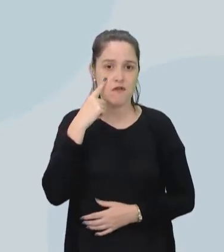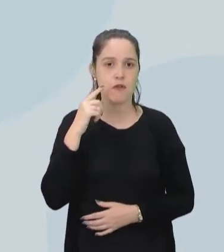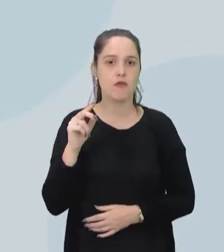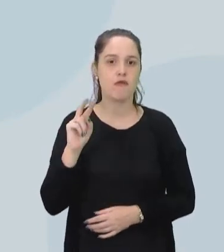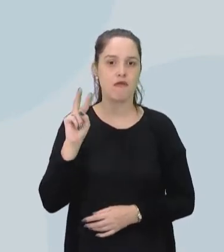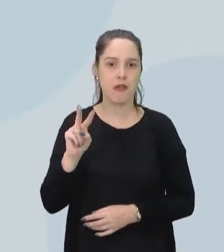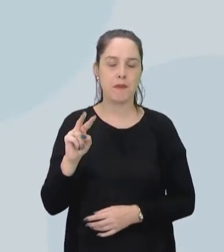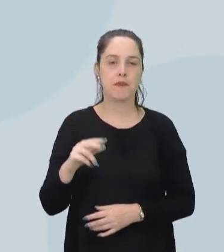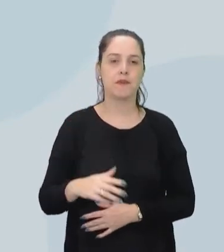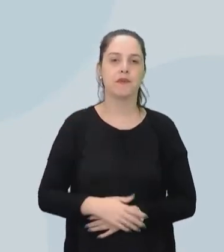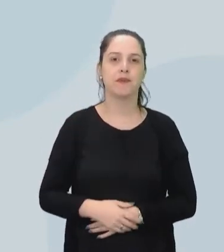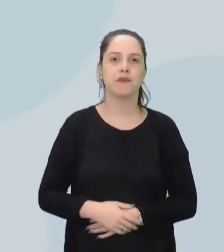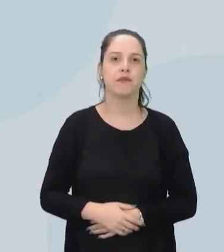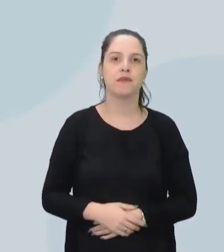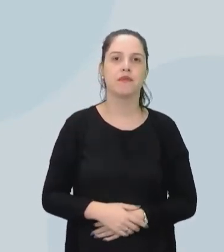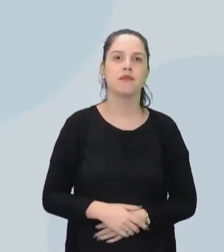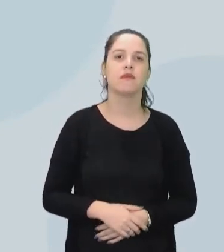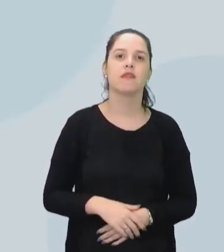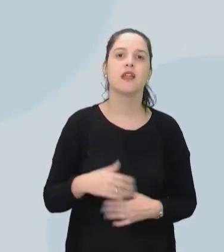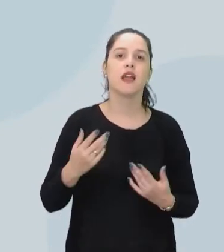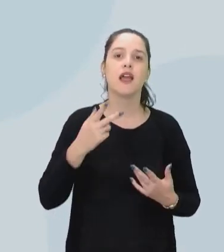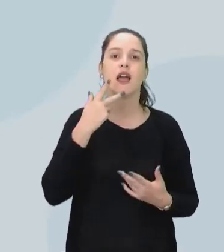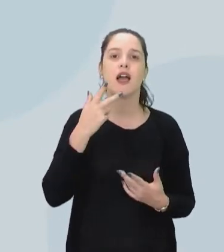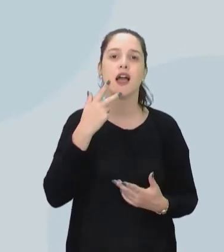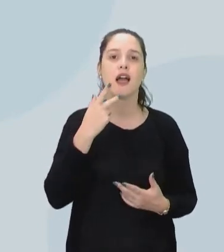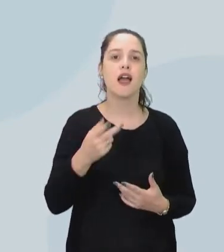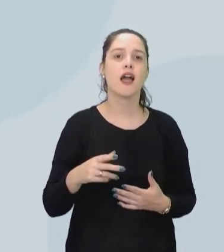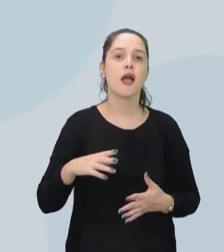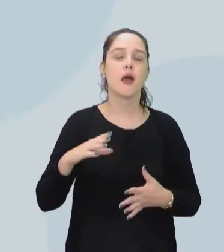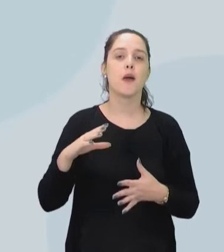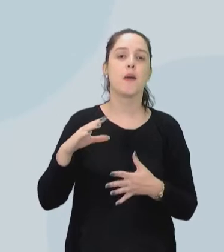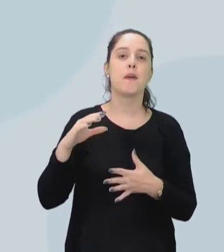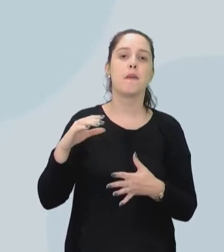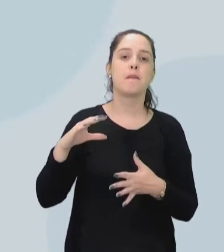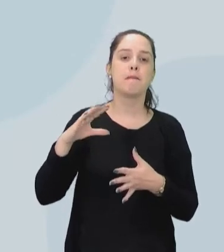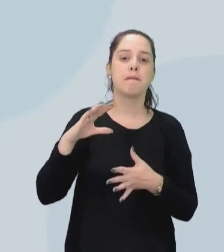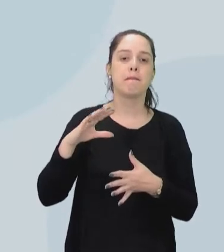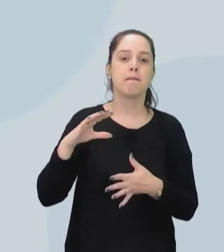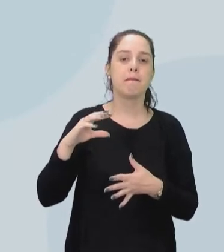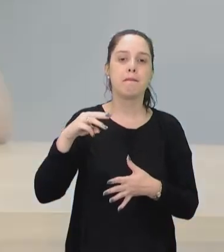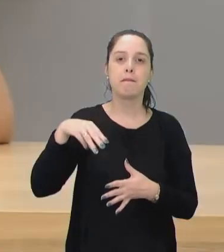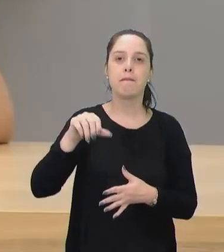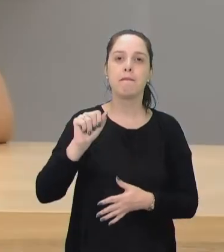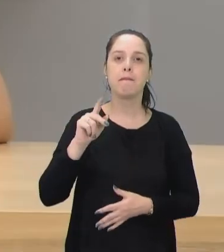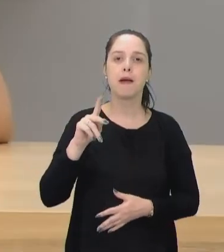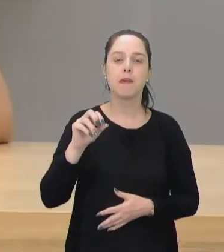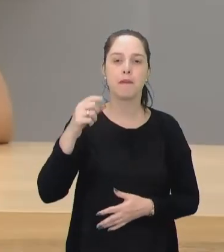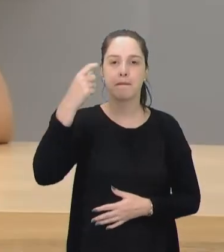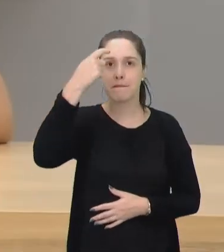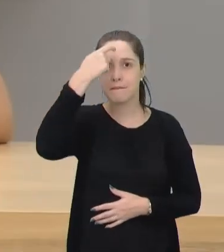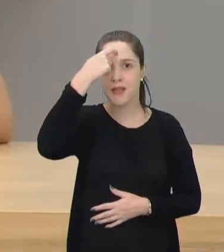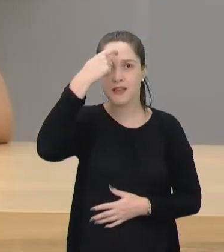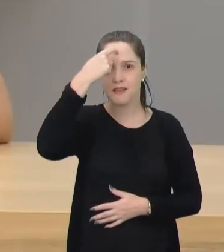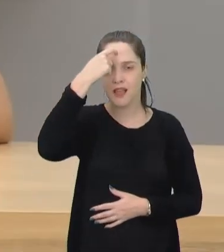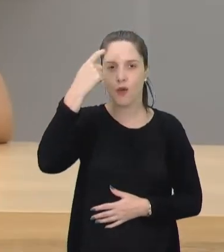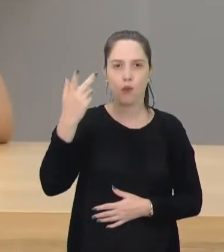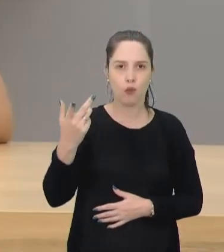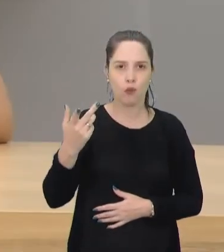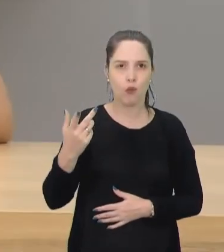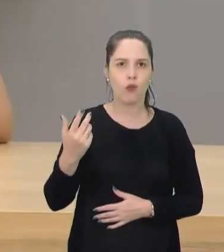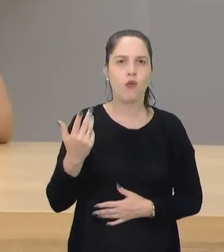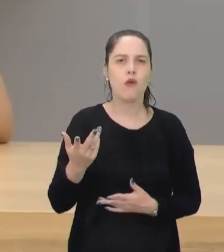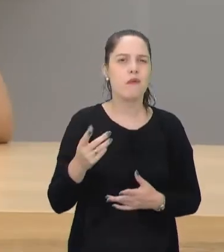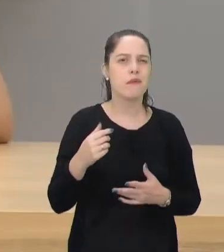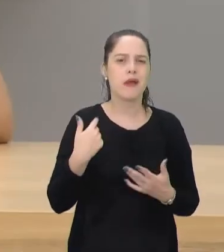olhada aqui, que a gente vai falar sobre mapa mental. Voltando aqui para mim rapidamente, a gente